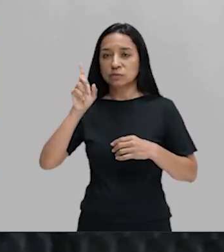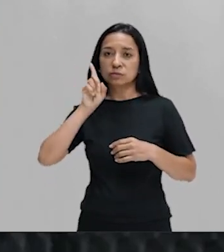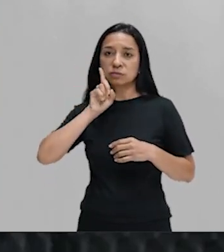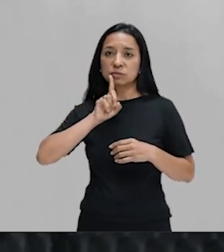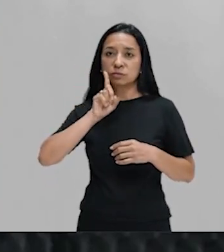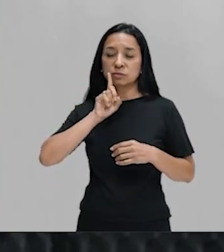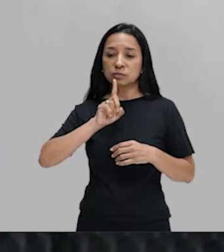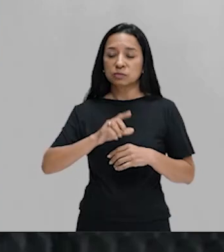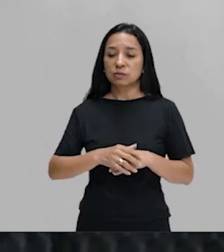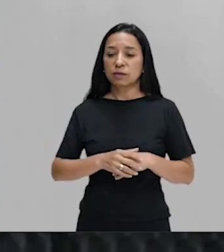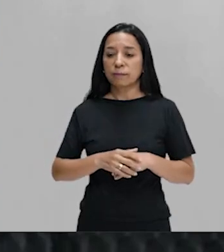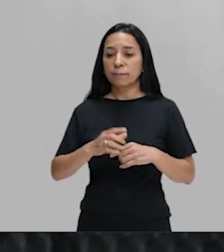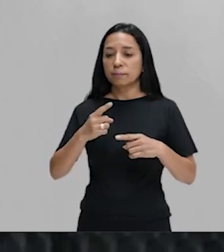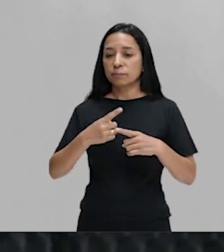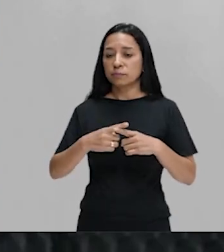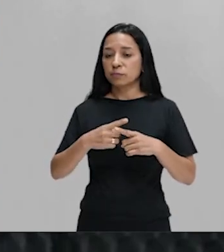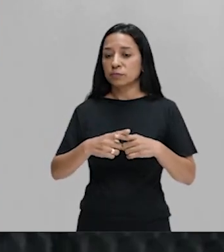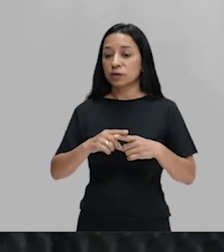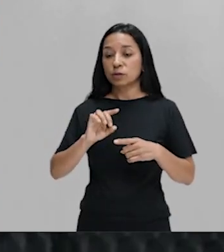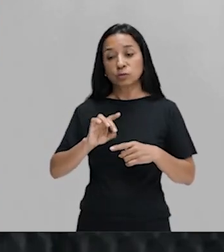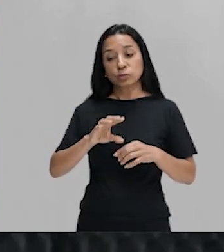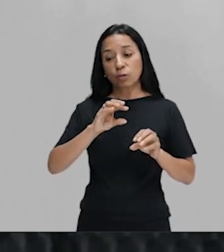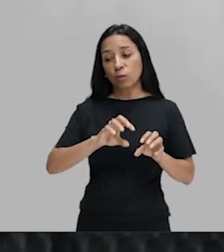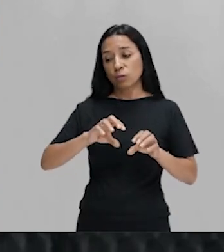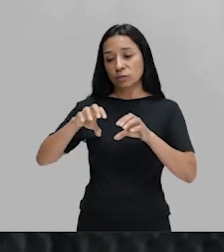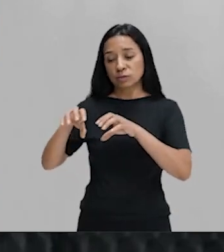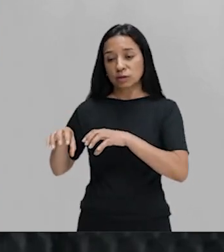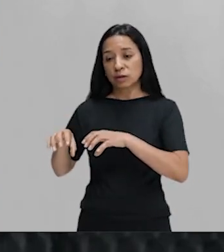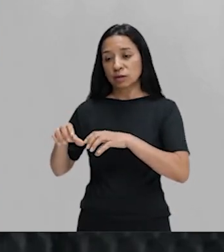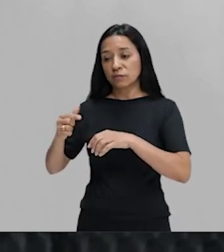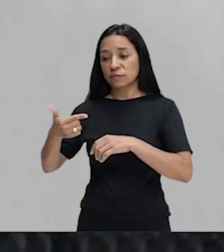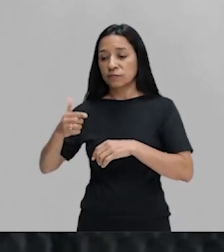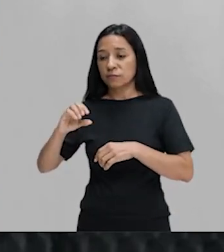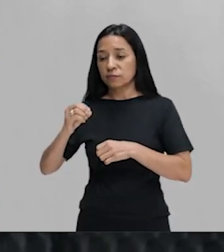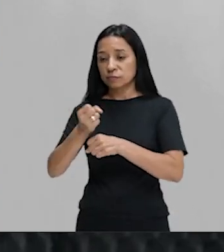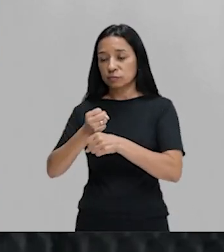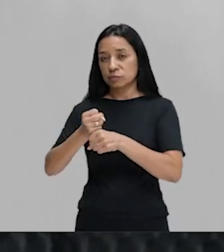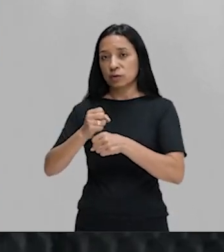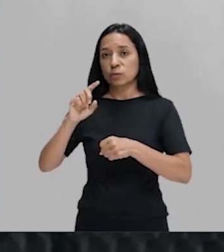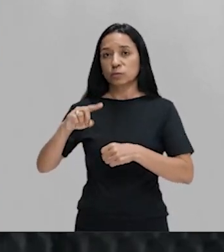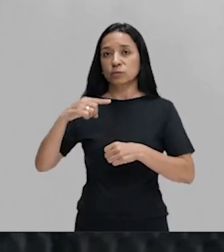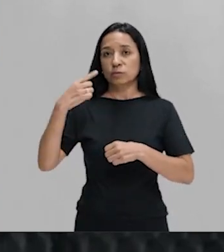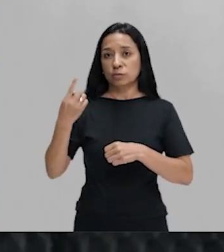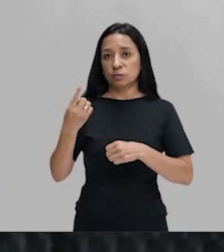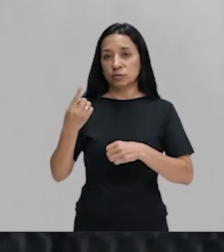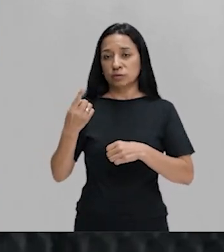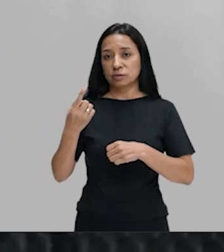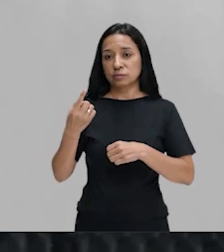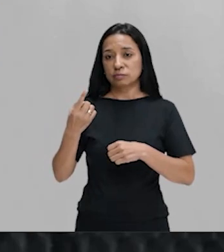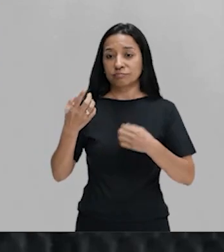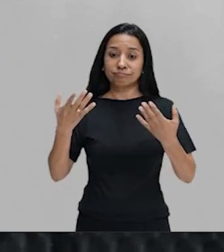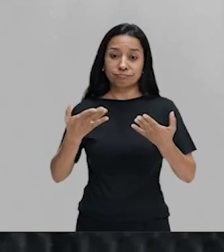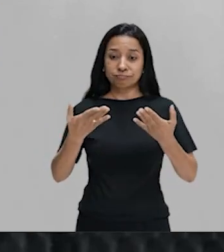Unidos, eles só vão sair do Afeganistão 20 anos depois. Ou seja, eles saíram esse ano.